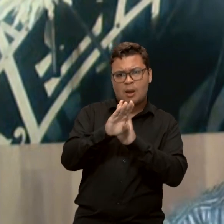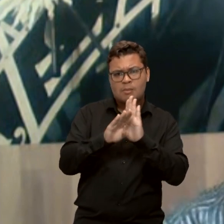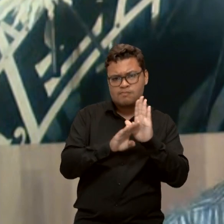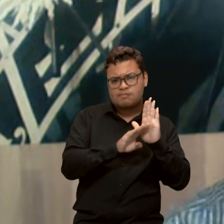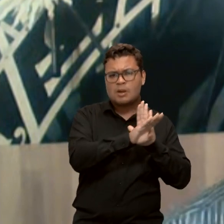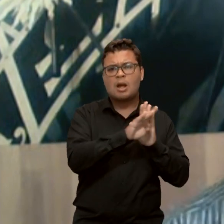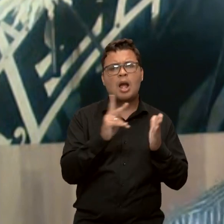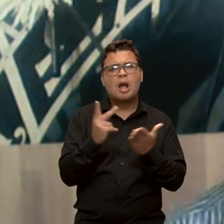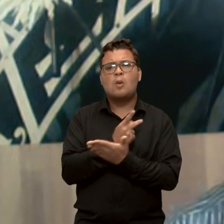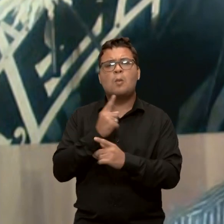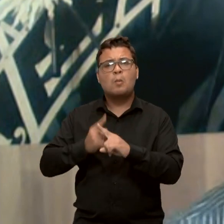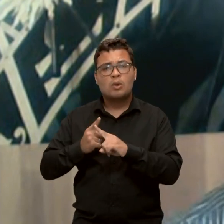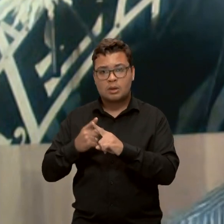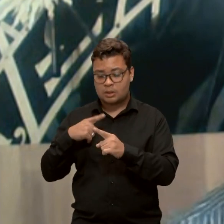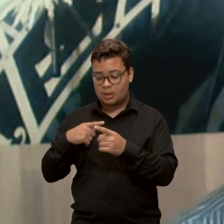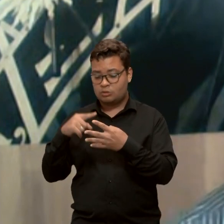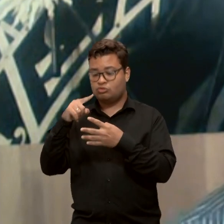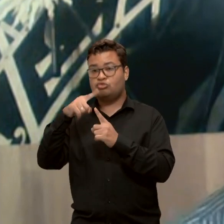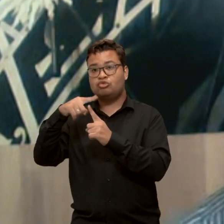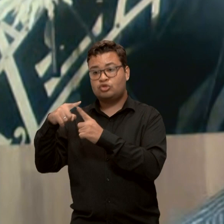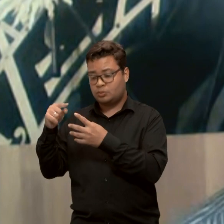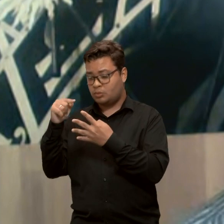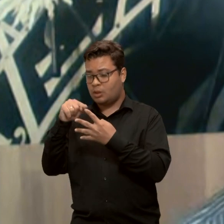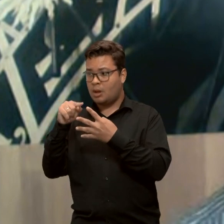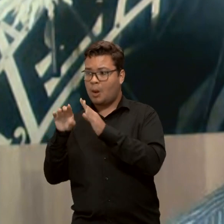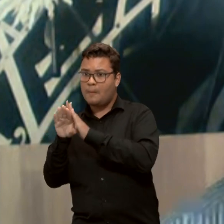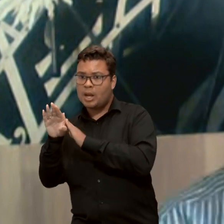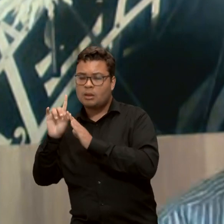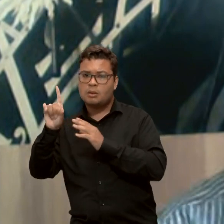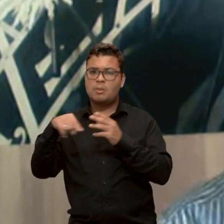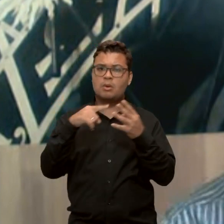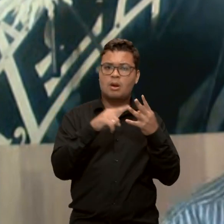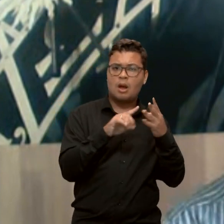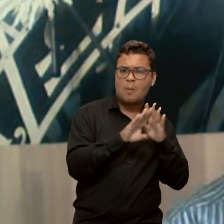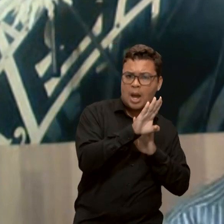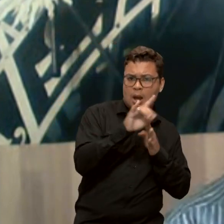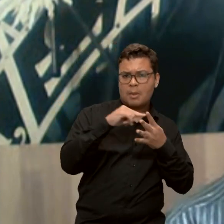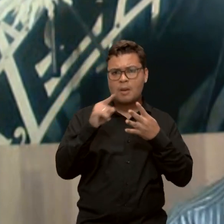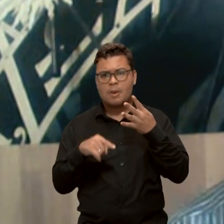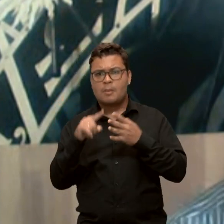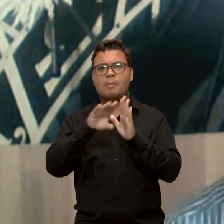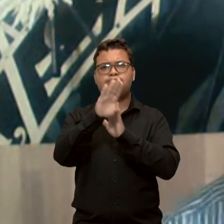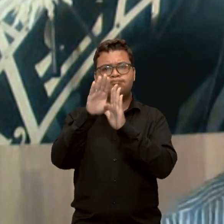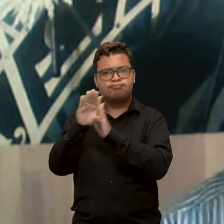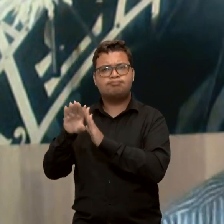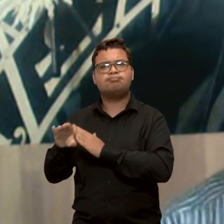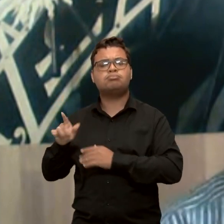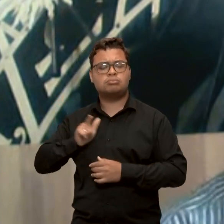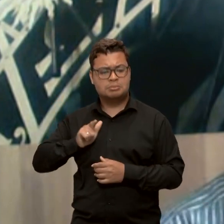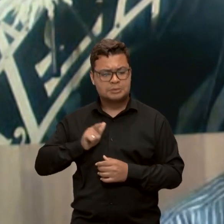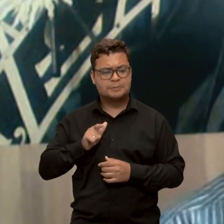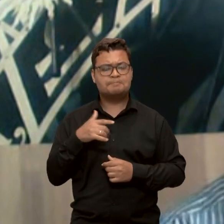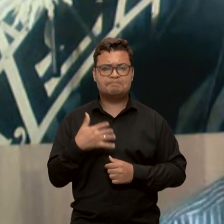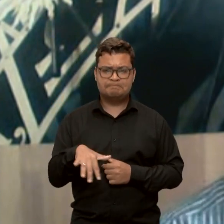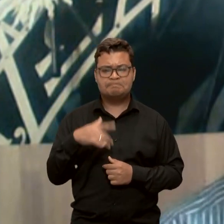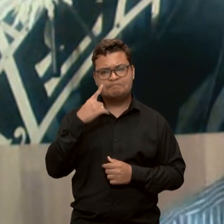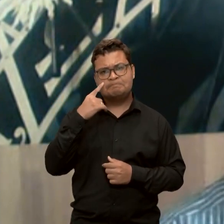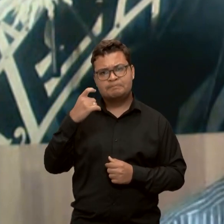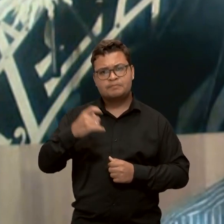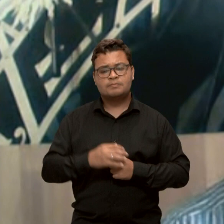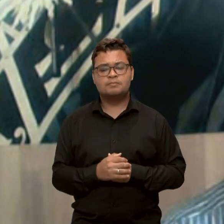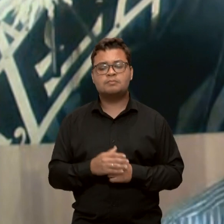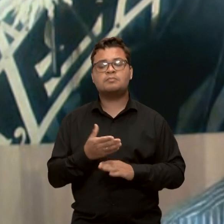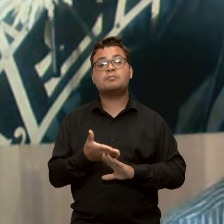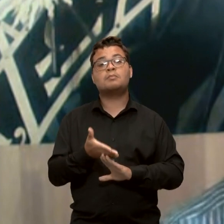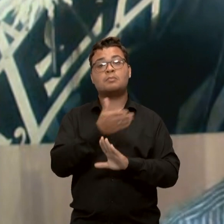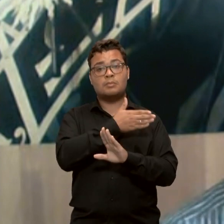sorotipos diferentes do vírus, dengue 1, 2, 3 e 4. Quando a gente vê, historicamente, esses grandes aumentos, é porque a